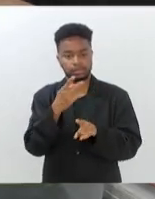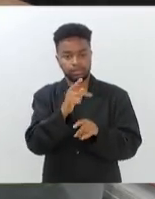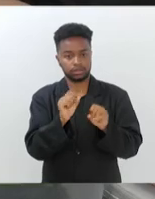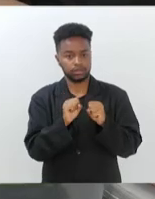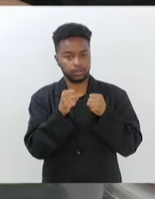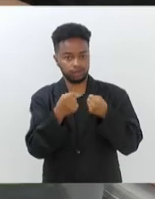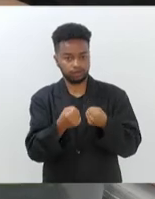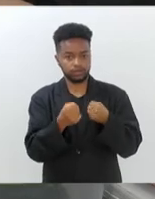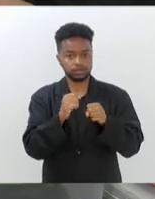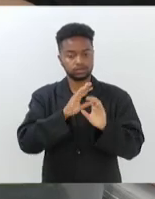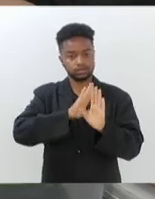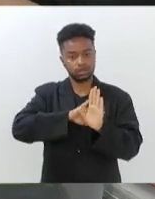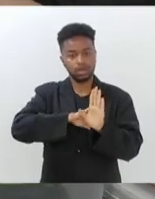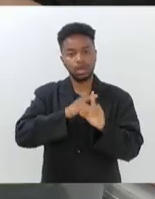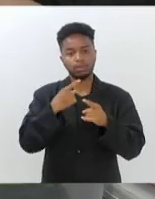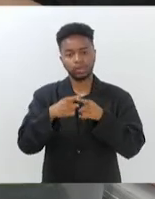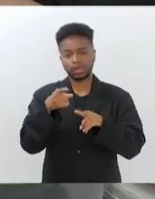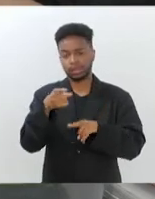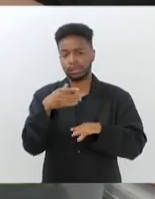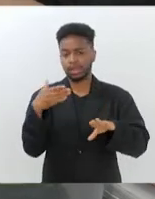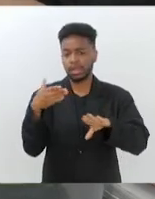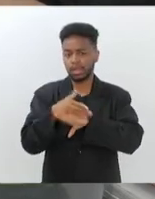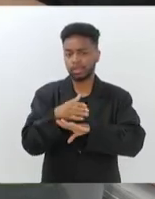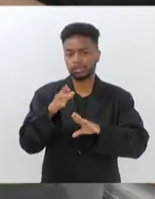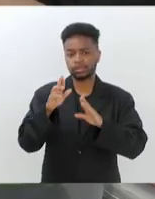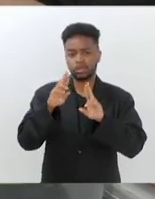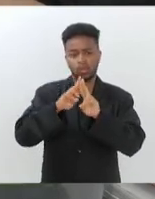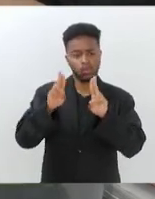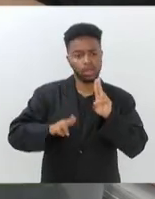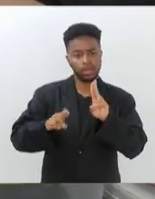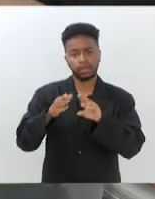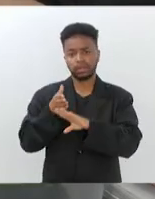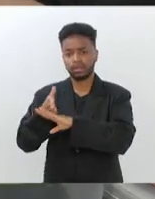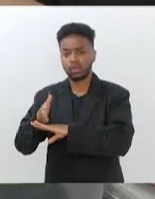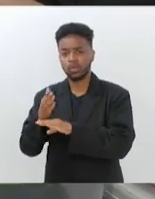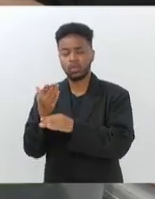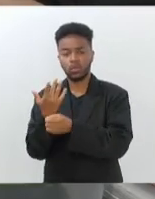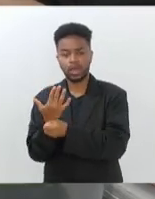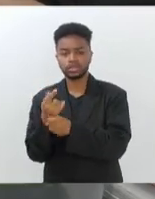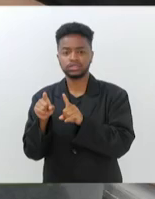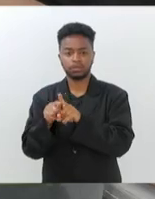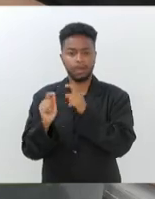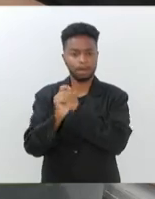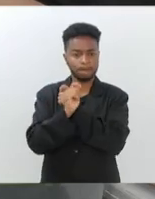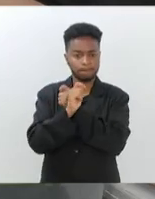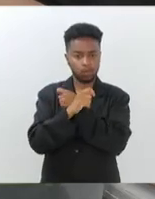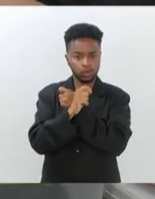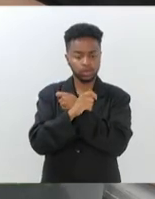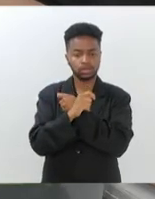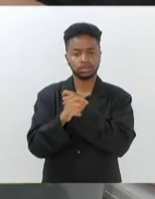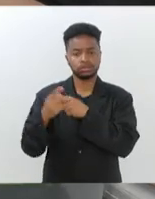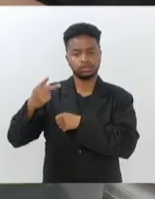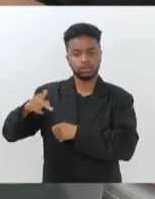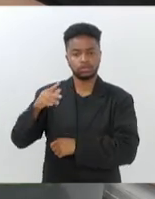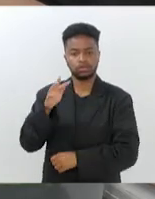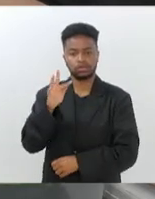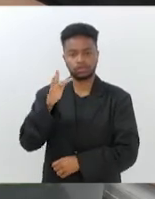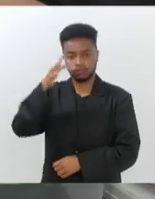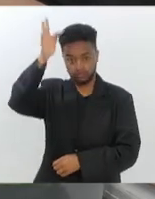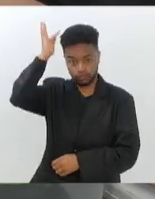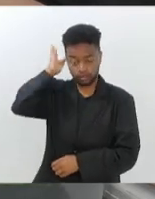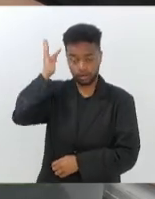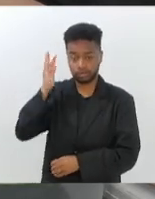deputado vai RJ na uerg até na PUC do nosso Fred Pacheco aqui